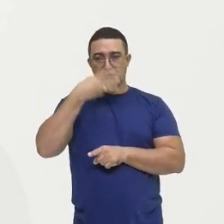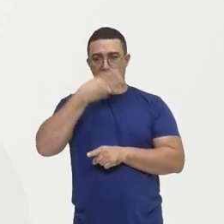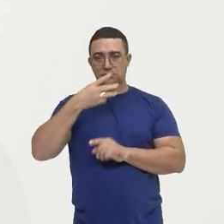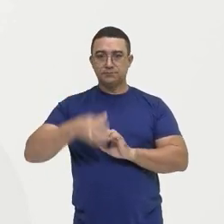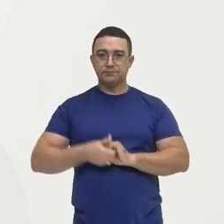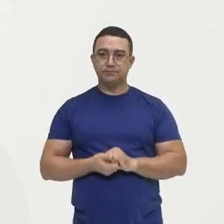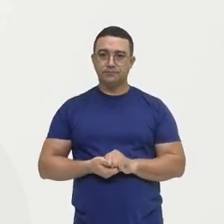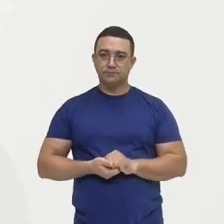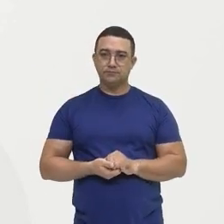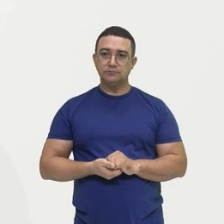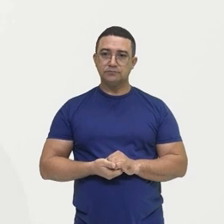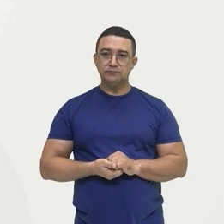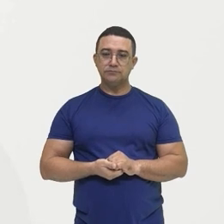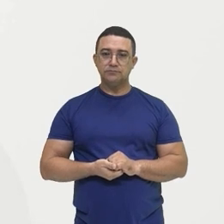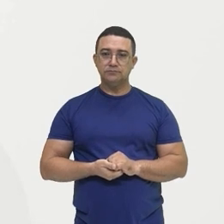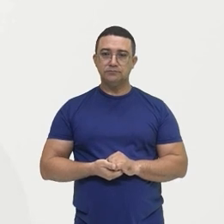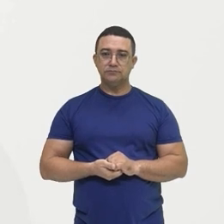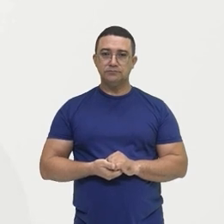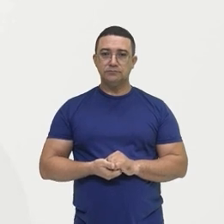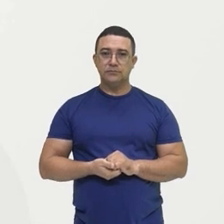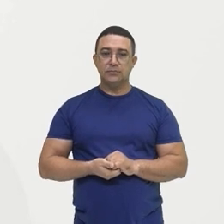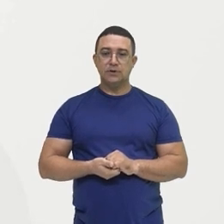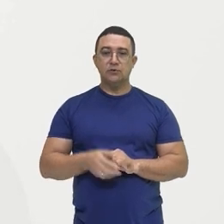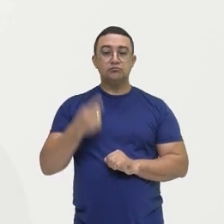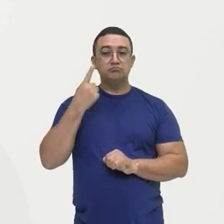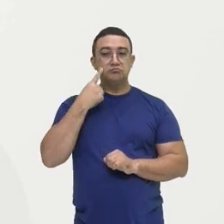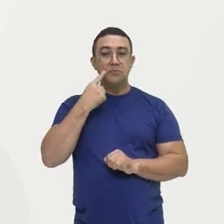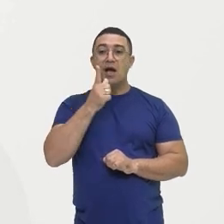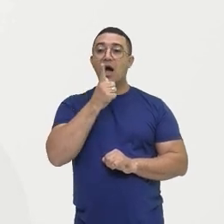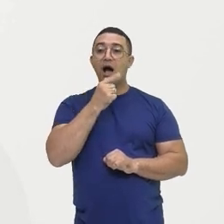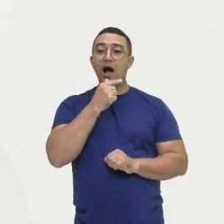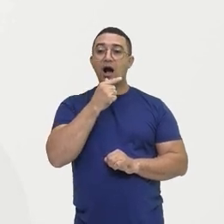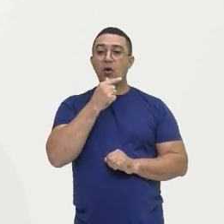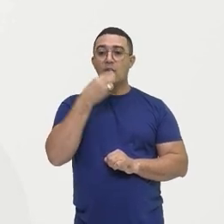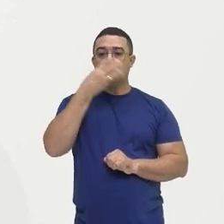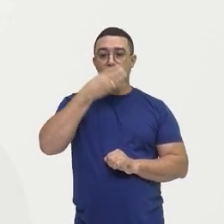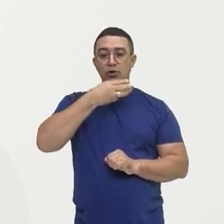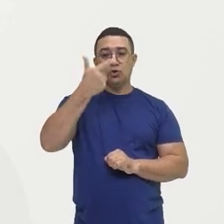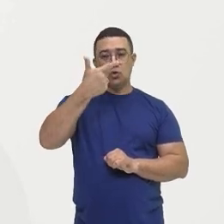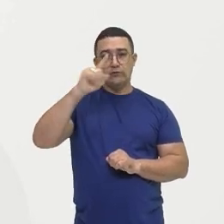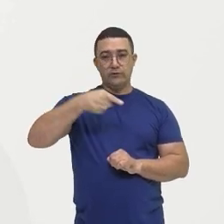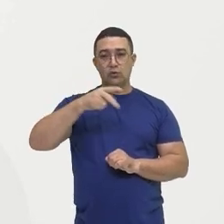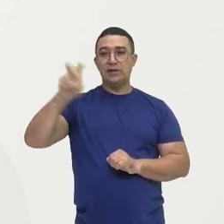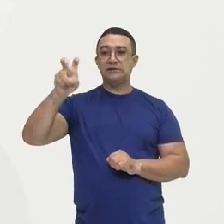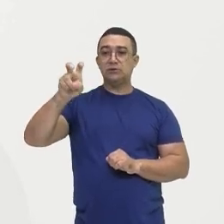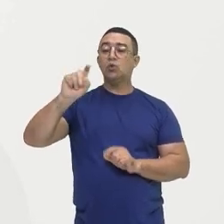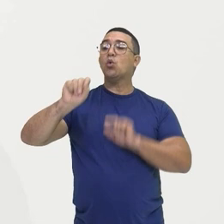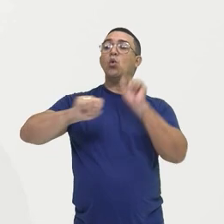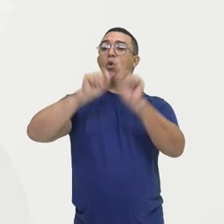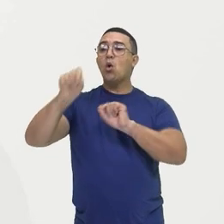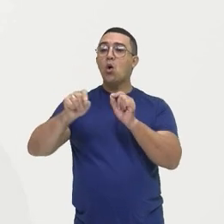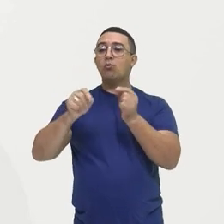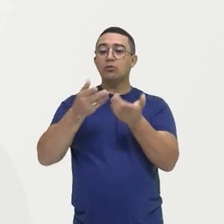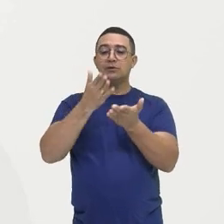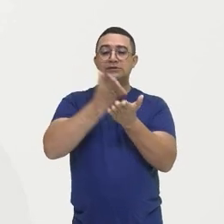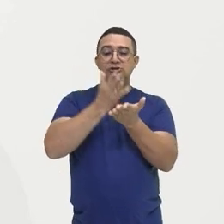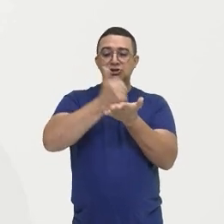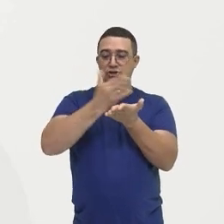aqui, olha, dessa água doce, desses 2,5%, como é que está dividido esses